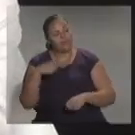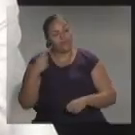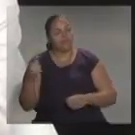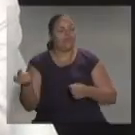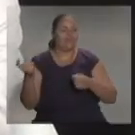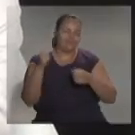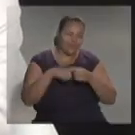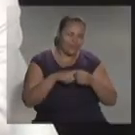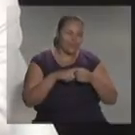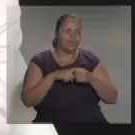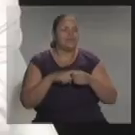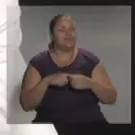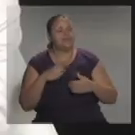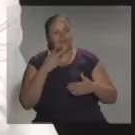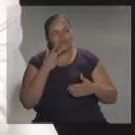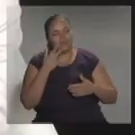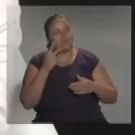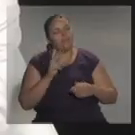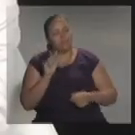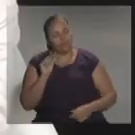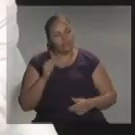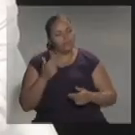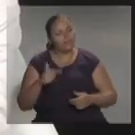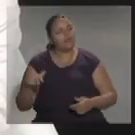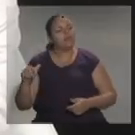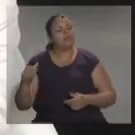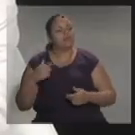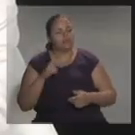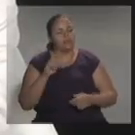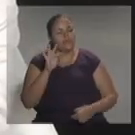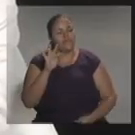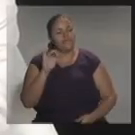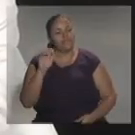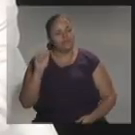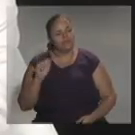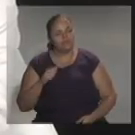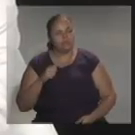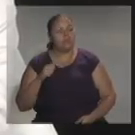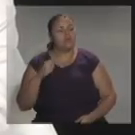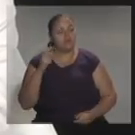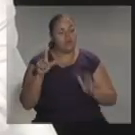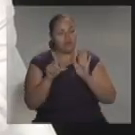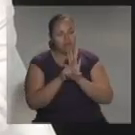gente volta falando também mais um pouquinho sobre a questão da FIA e